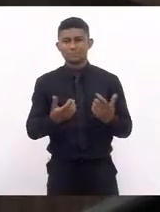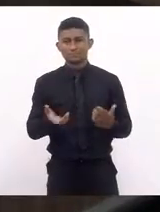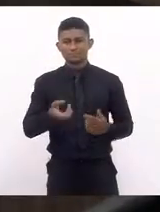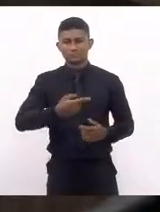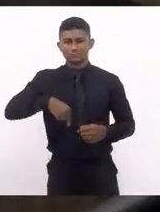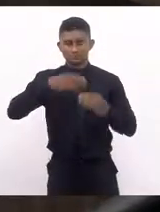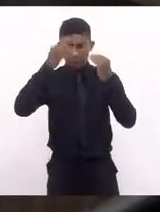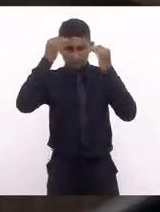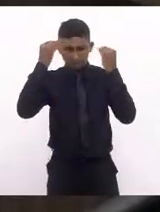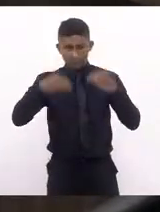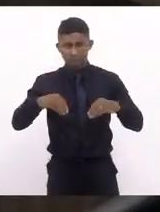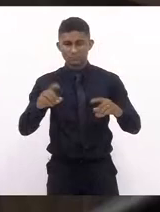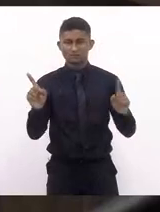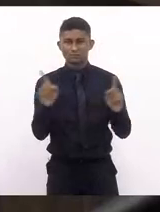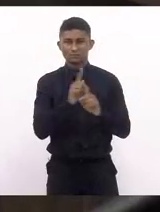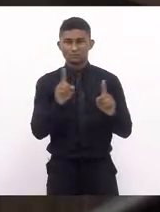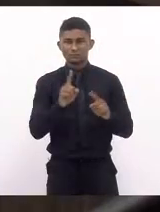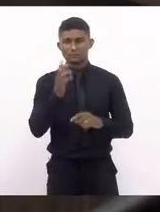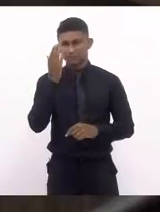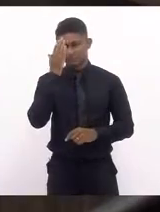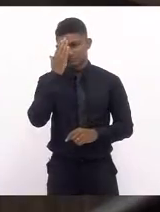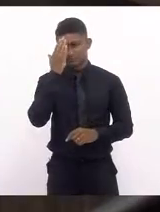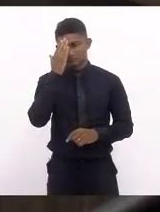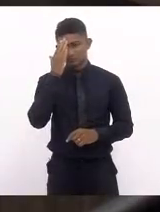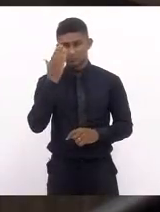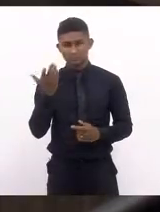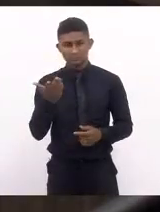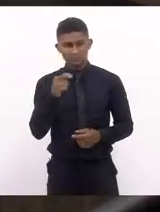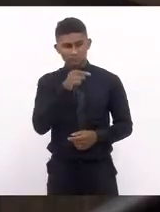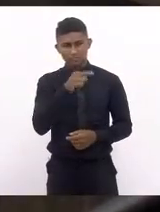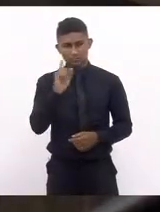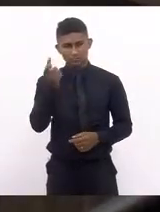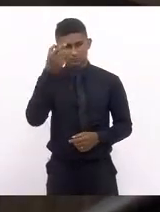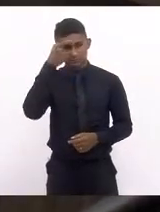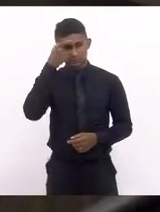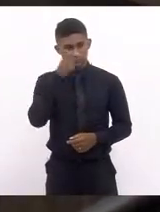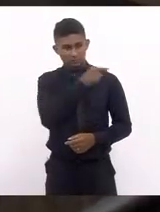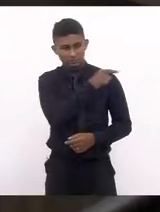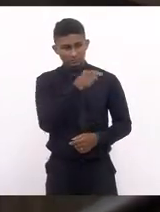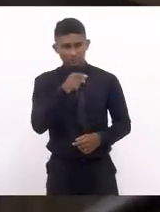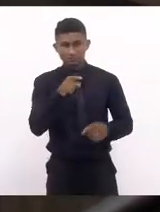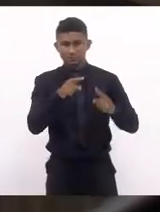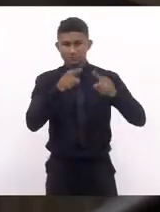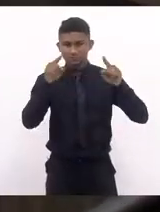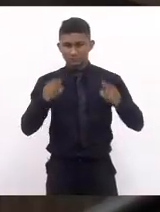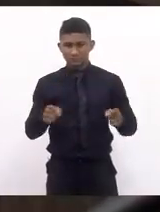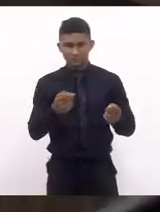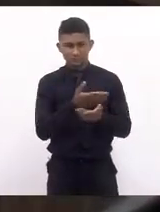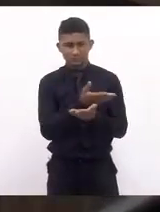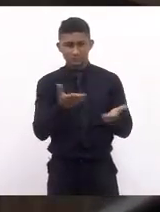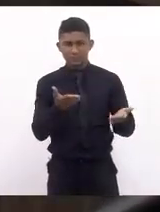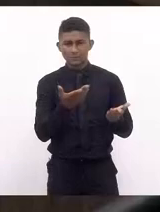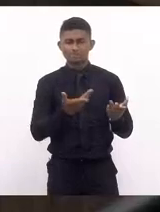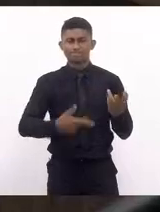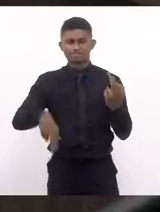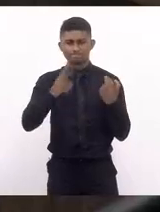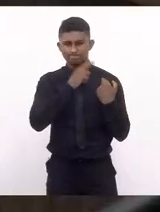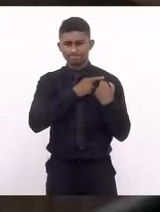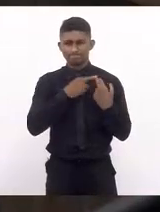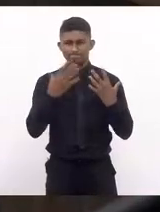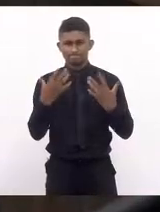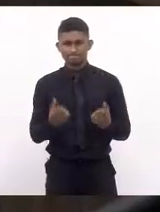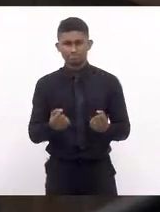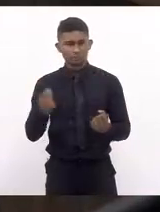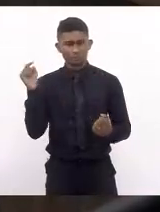eu sei que a memória técnica da Cedae aqueles e aquelas que se comprometem que